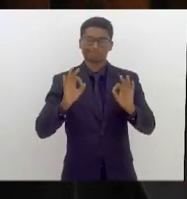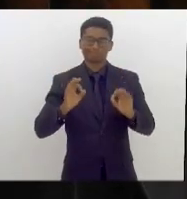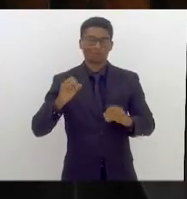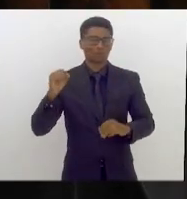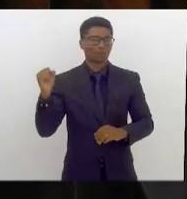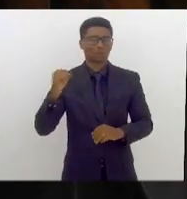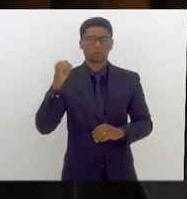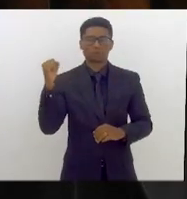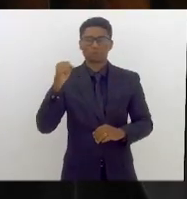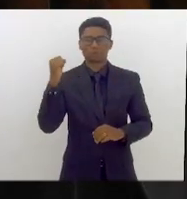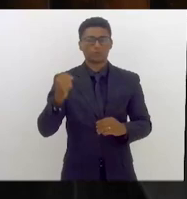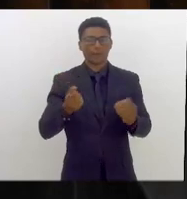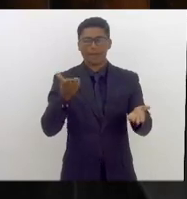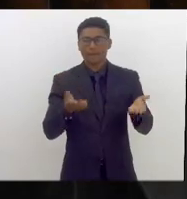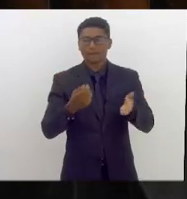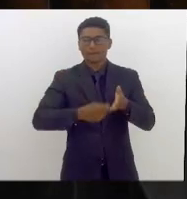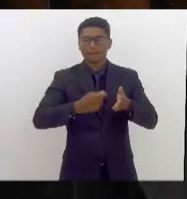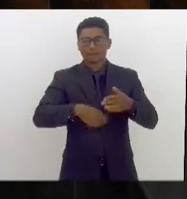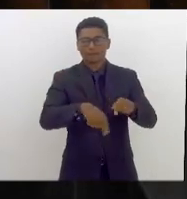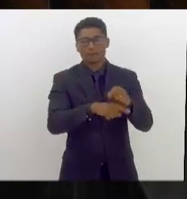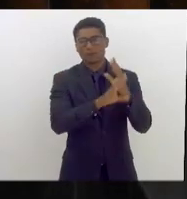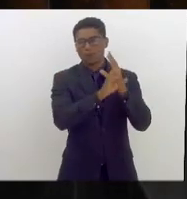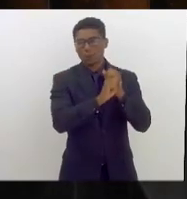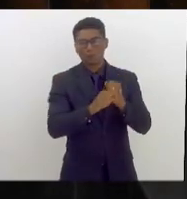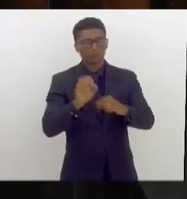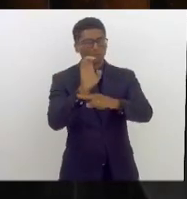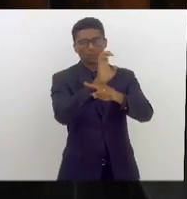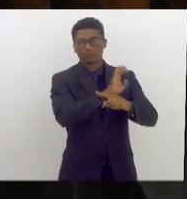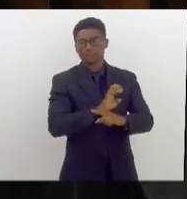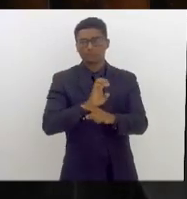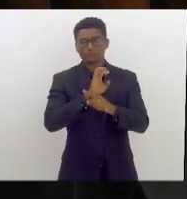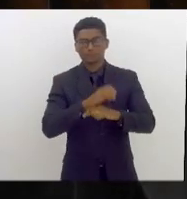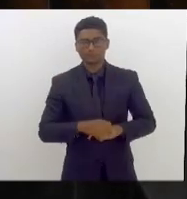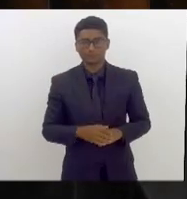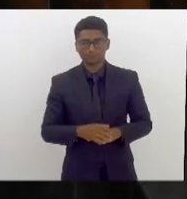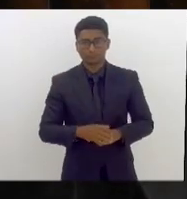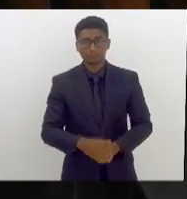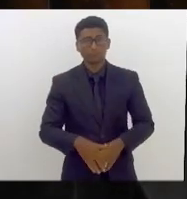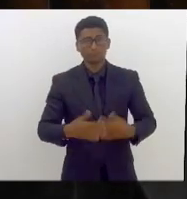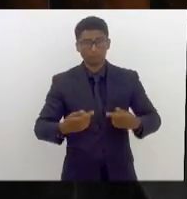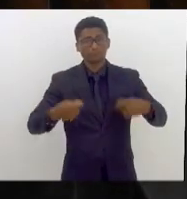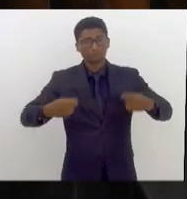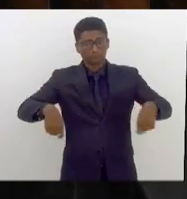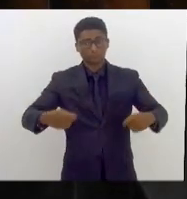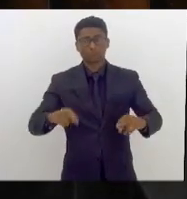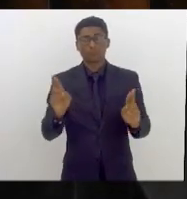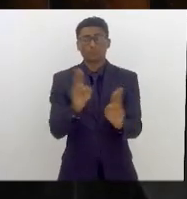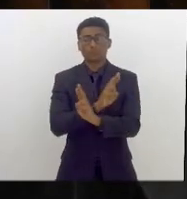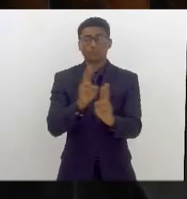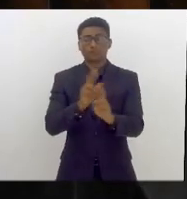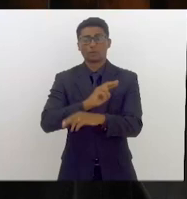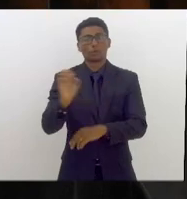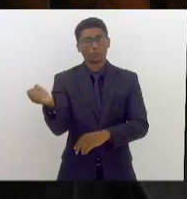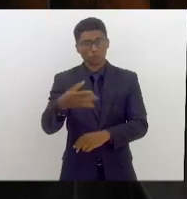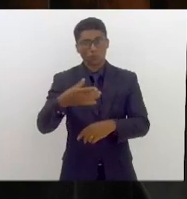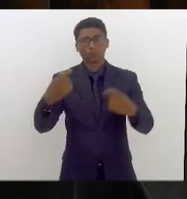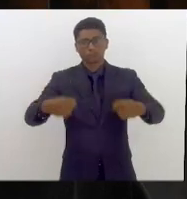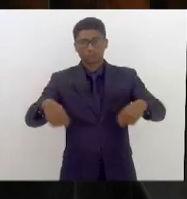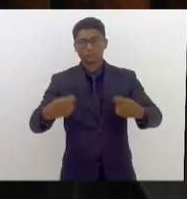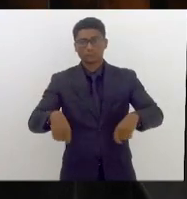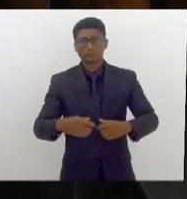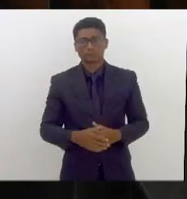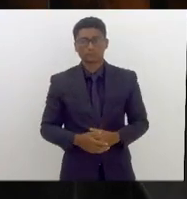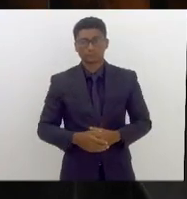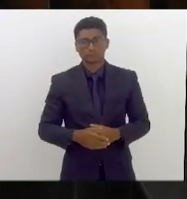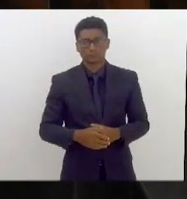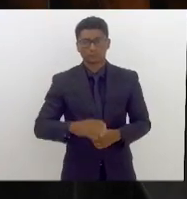no equilíbrio fiscal, no equilíbrio das contas públicas dos estados. Então, ou a gente tem uma nova relação interfederativa.